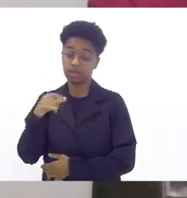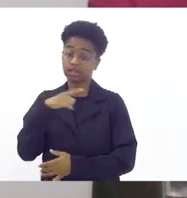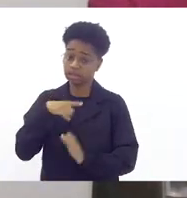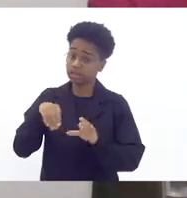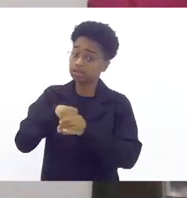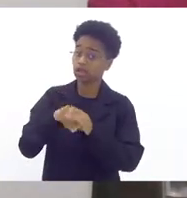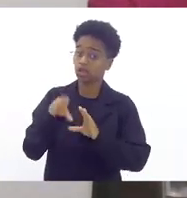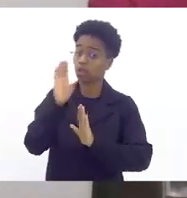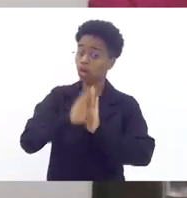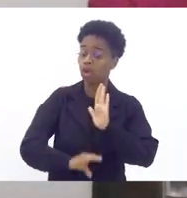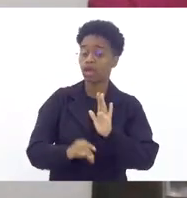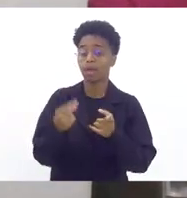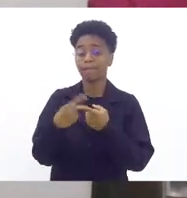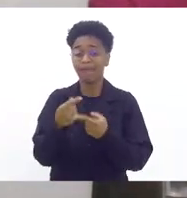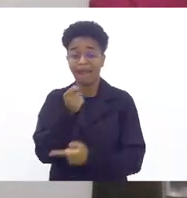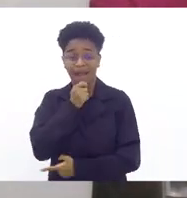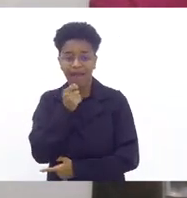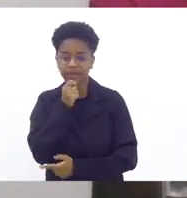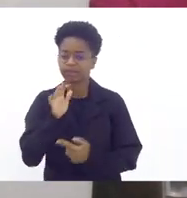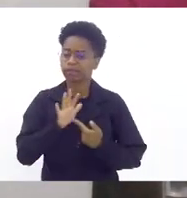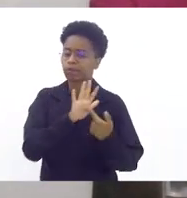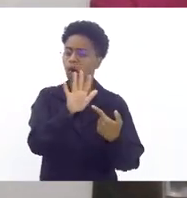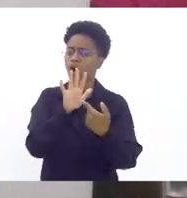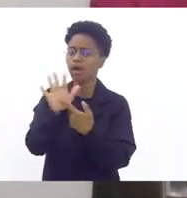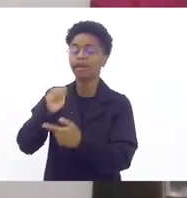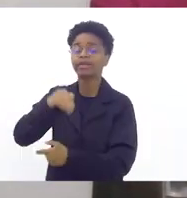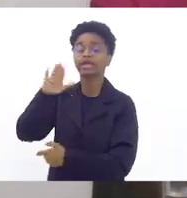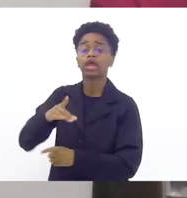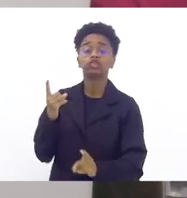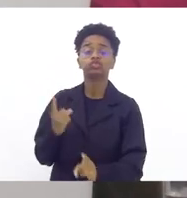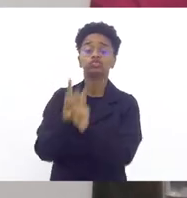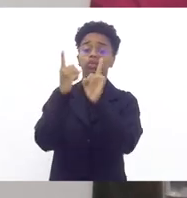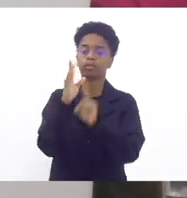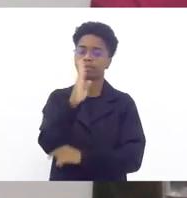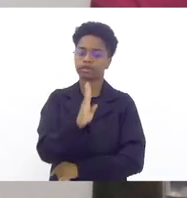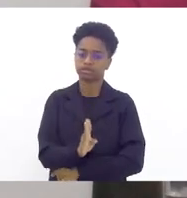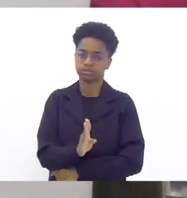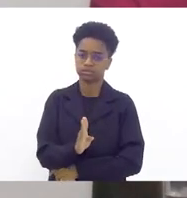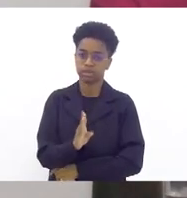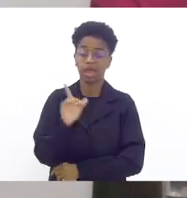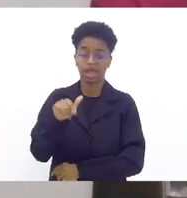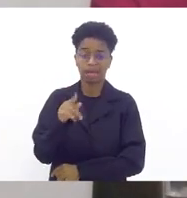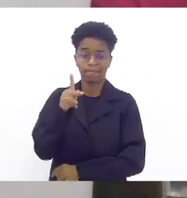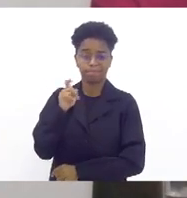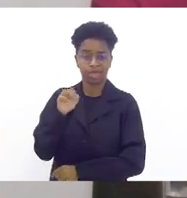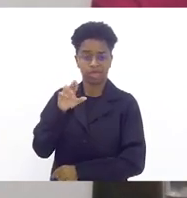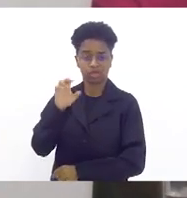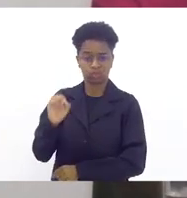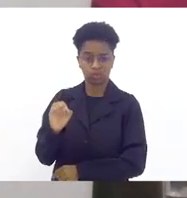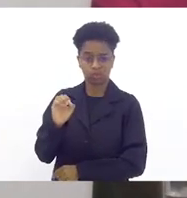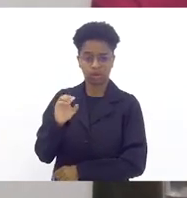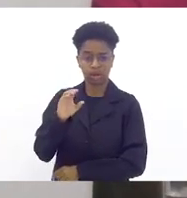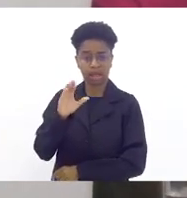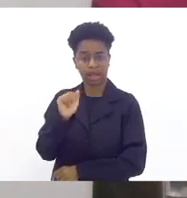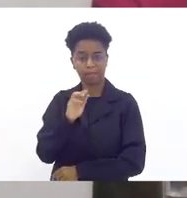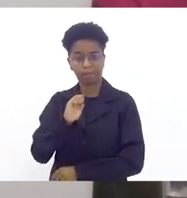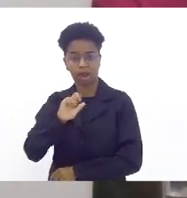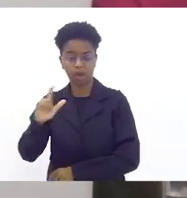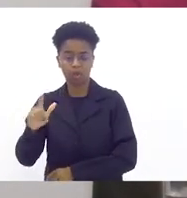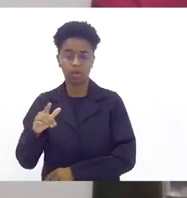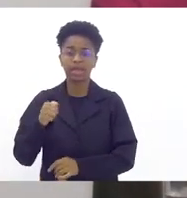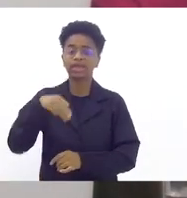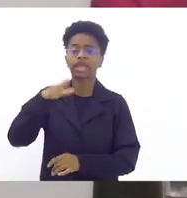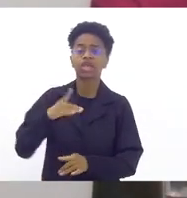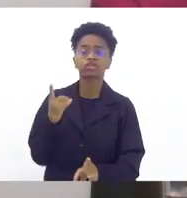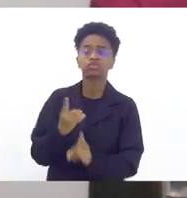currículo, porque ainda colocam quem descobriu o Brasil foi Pedro Álvares Cabral. Quem descobriu